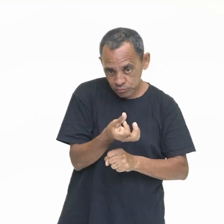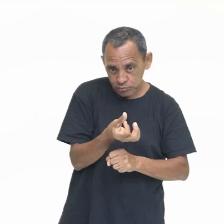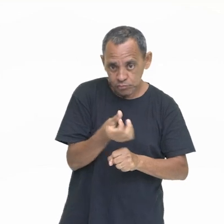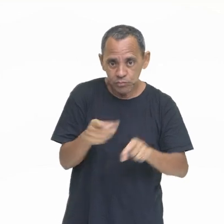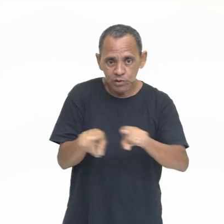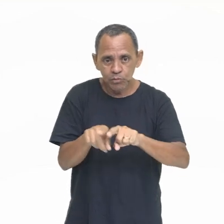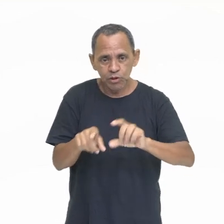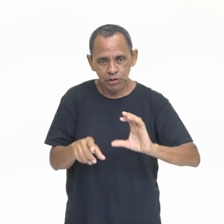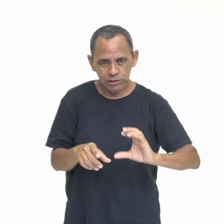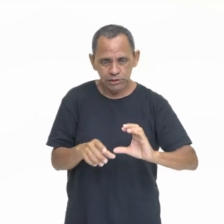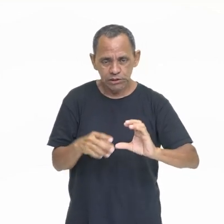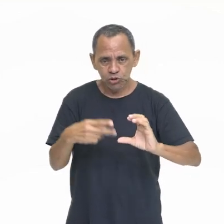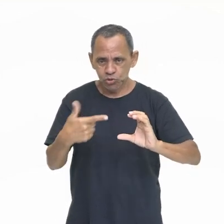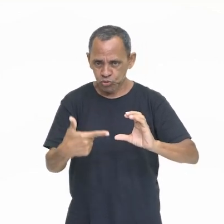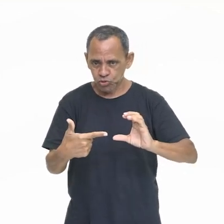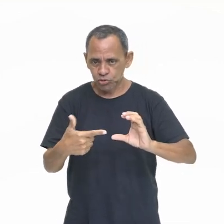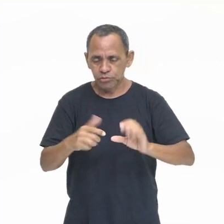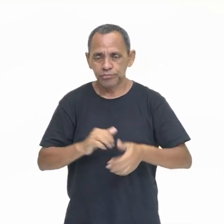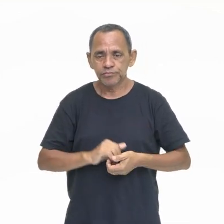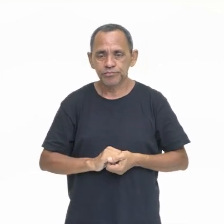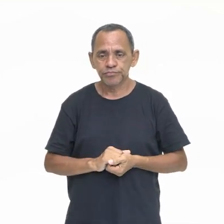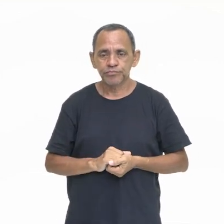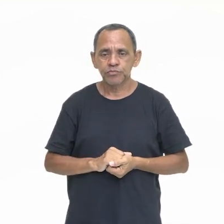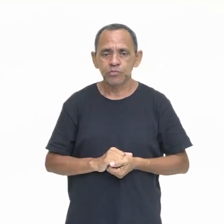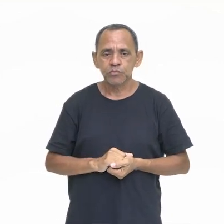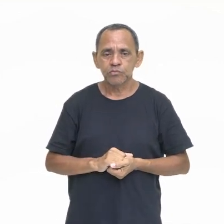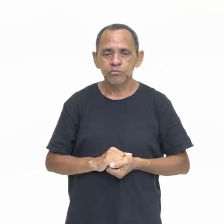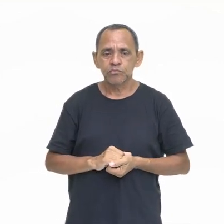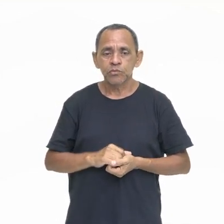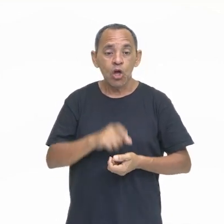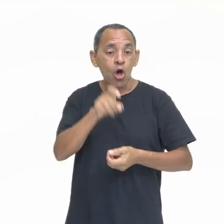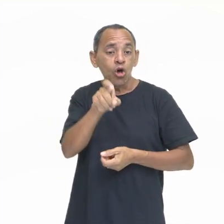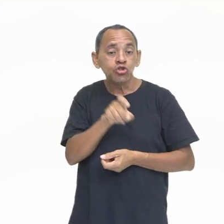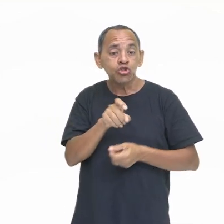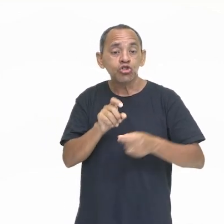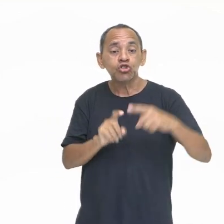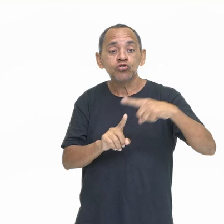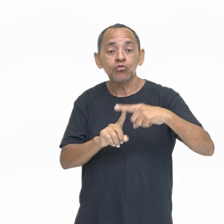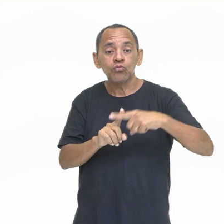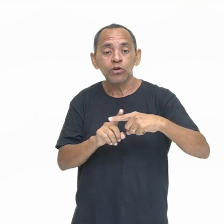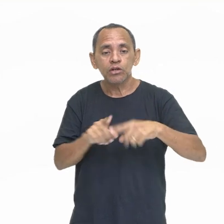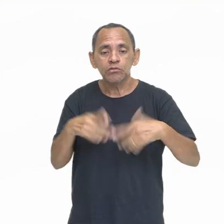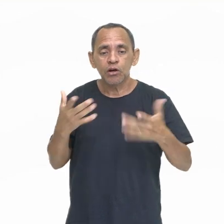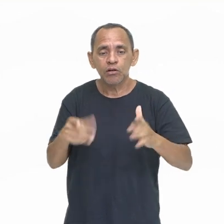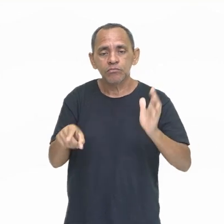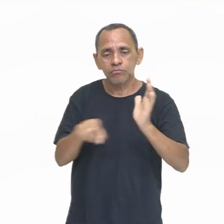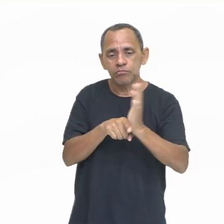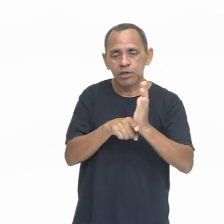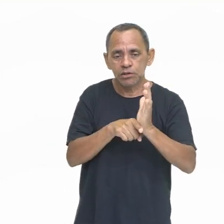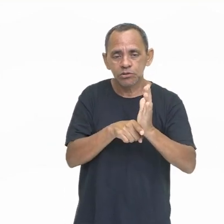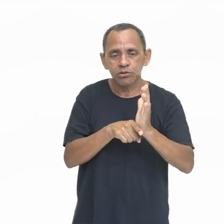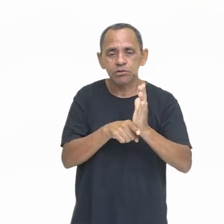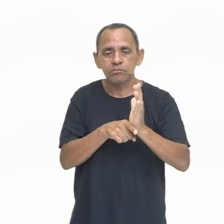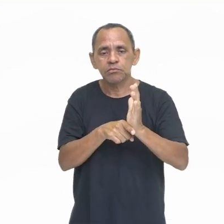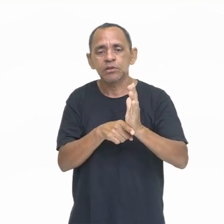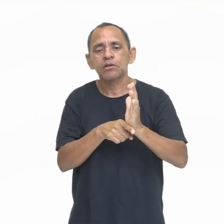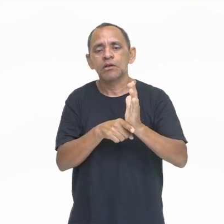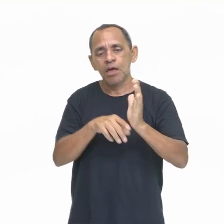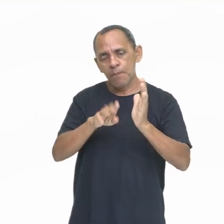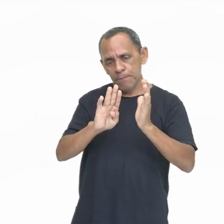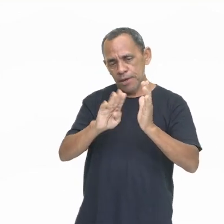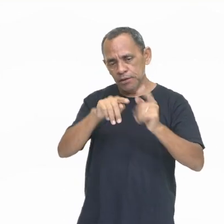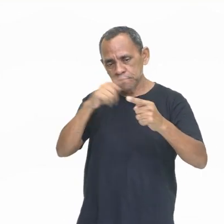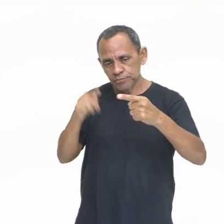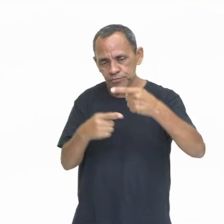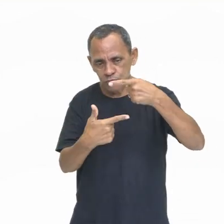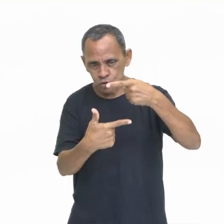C igual a 2. Certo? E o x do vértice? O x do vértice é menos B sobre 2A. Tudo